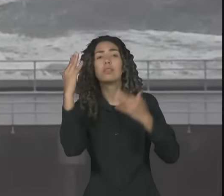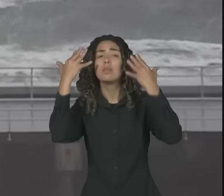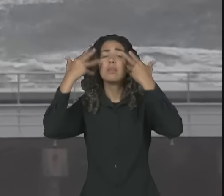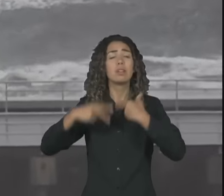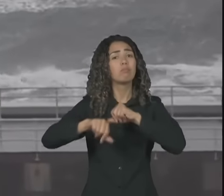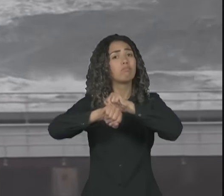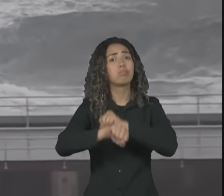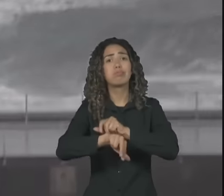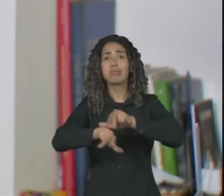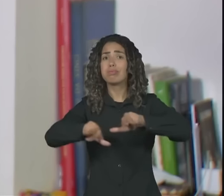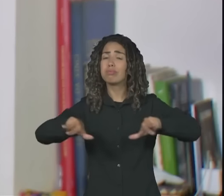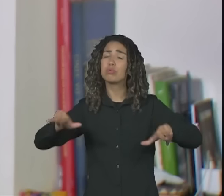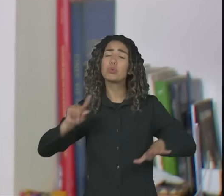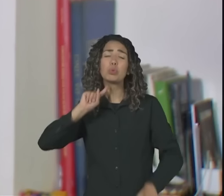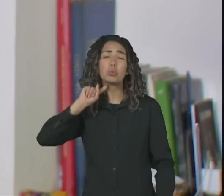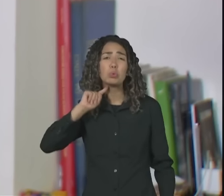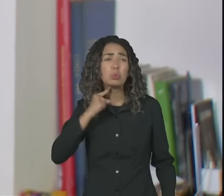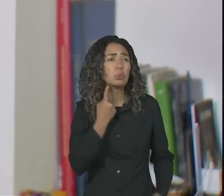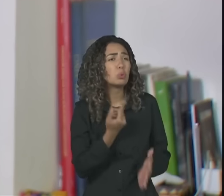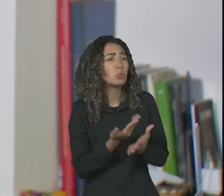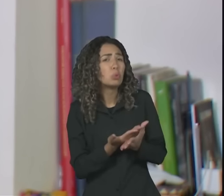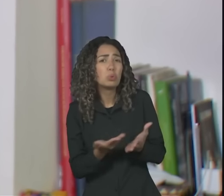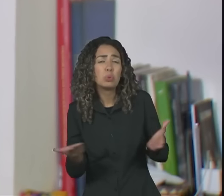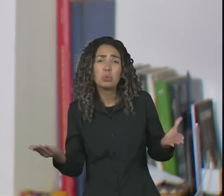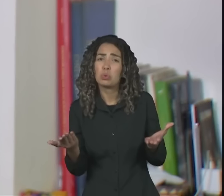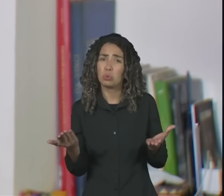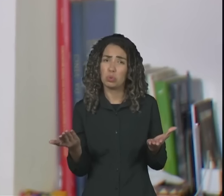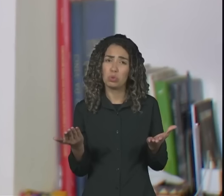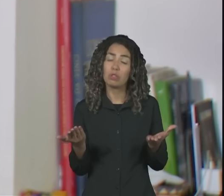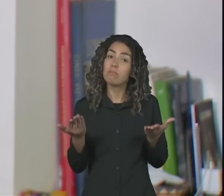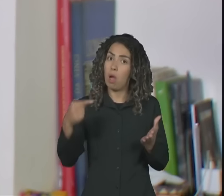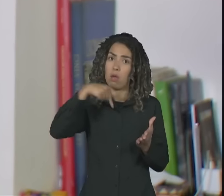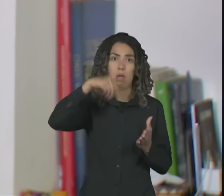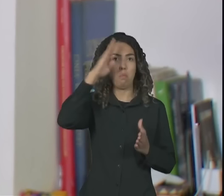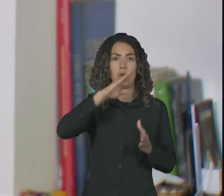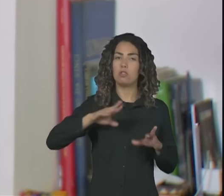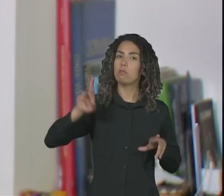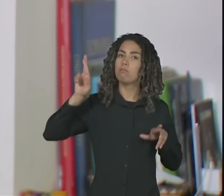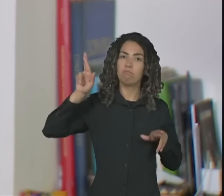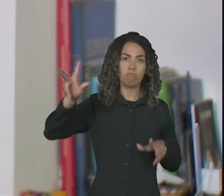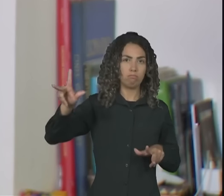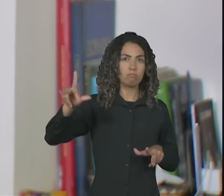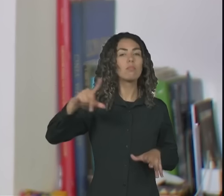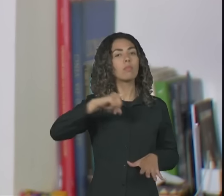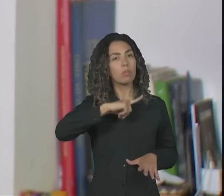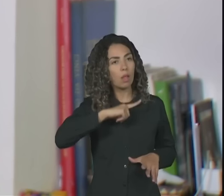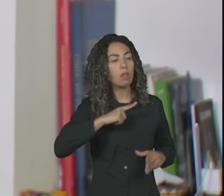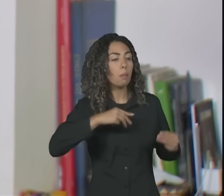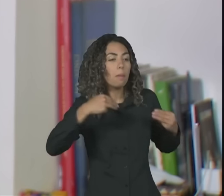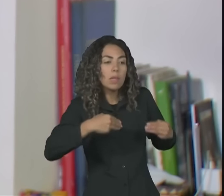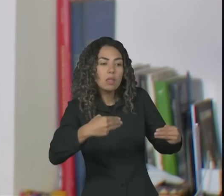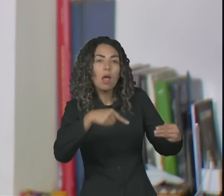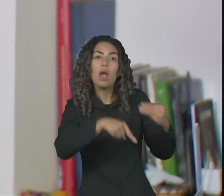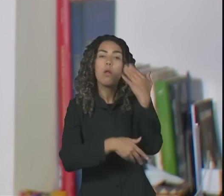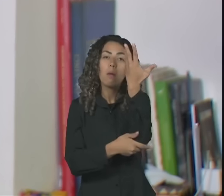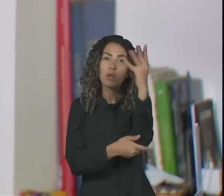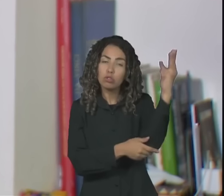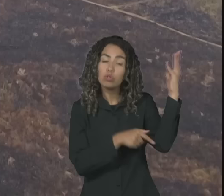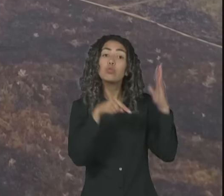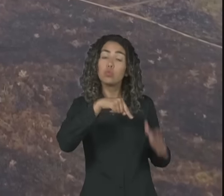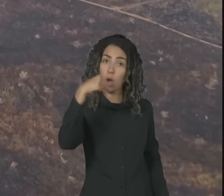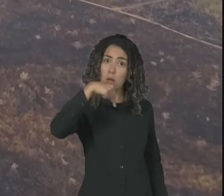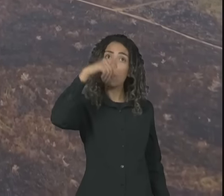na contramão disso. Graças às políticas levadas adiante pelo Ministério do Meio Ambiente, nós tivemos uma redução em quase